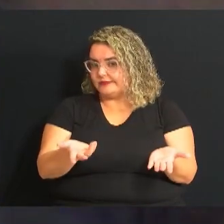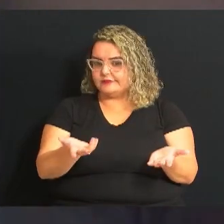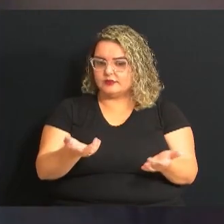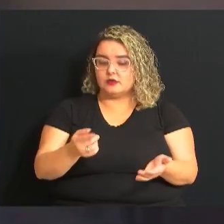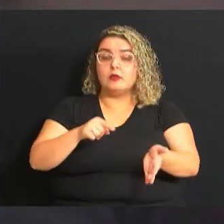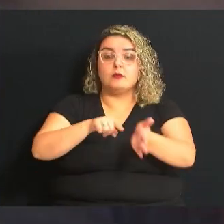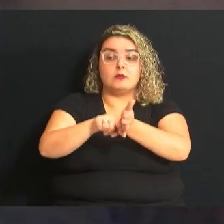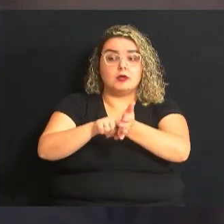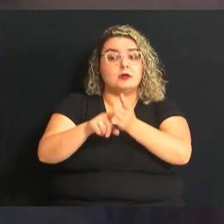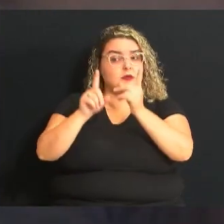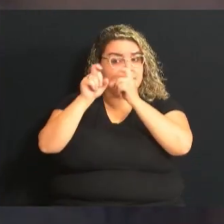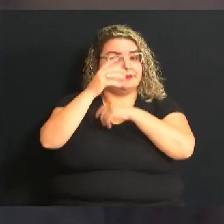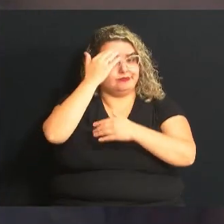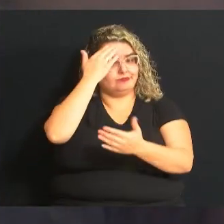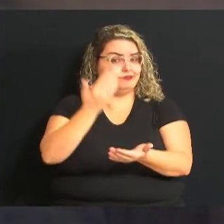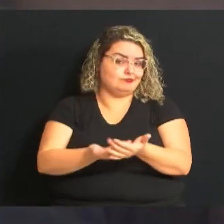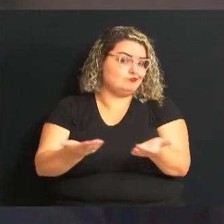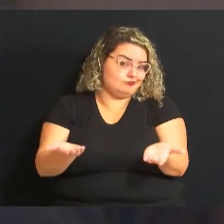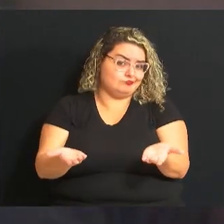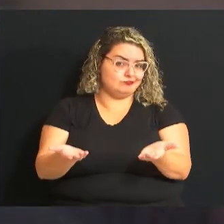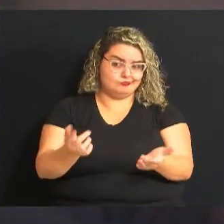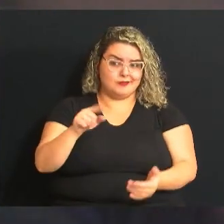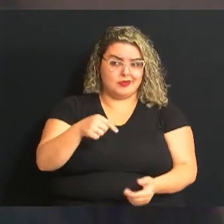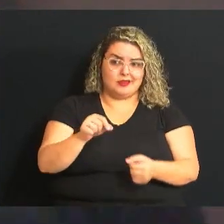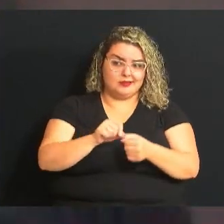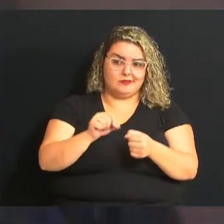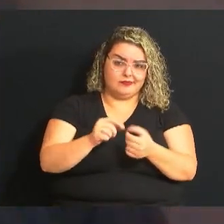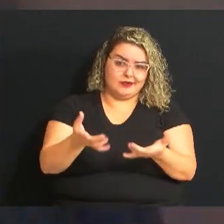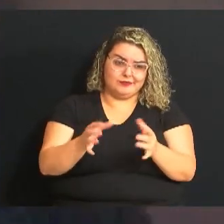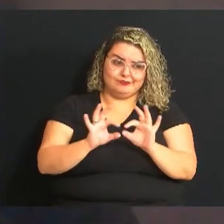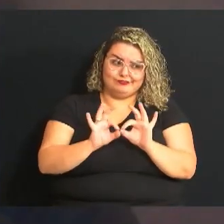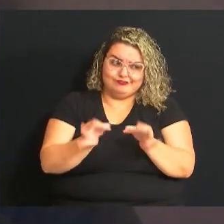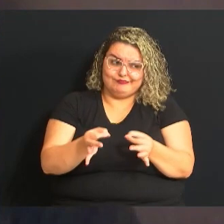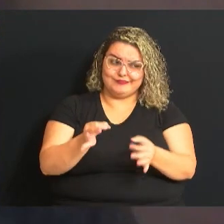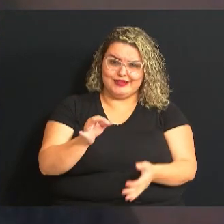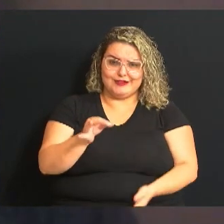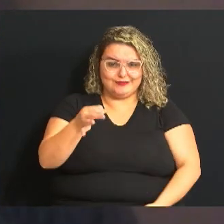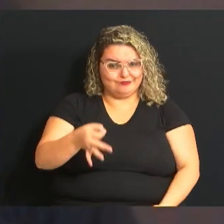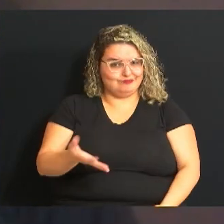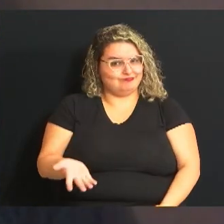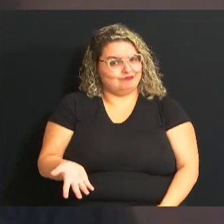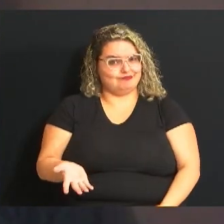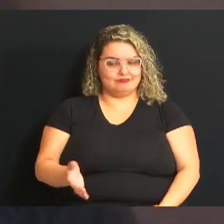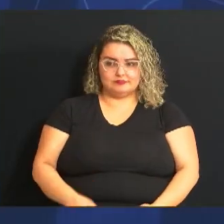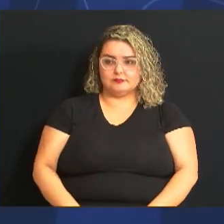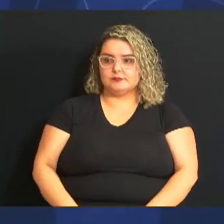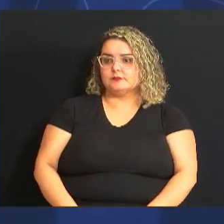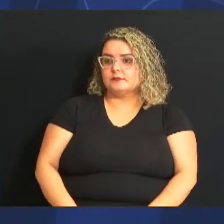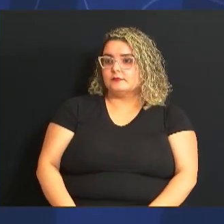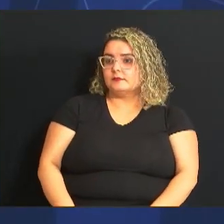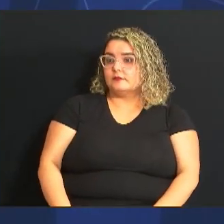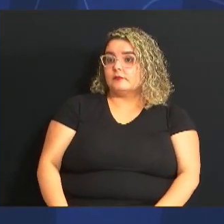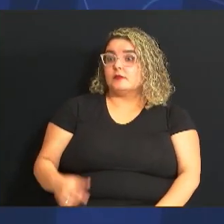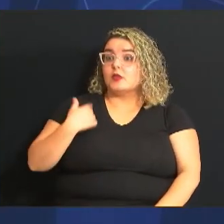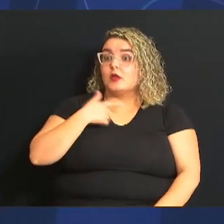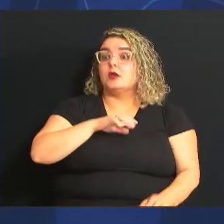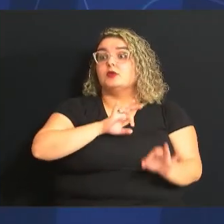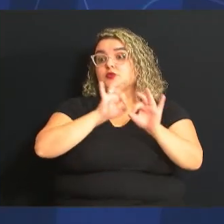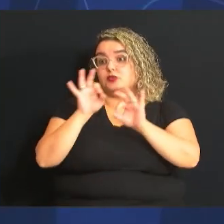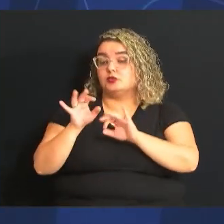a leitura deve ser uma responsabilidade de todos, a escola deve criar ambientes e um movimento para